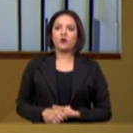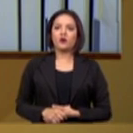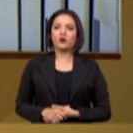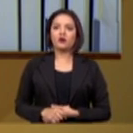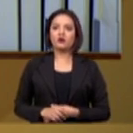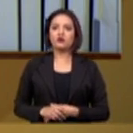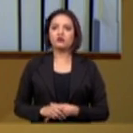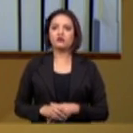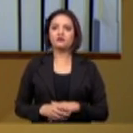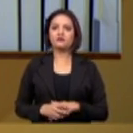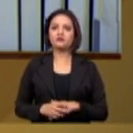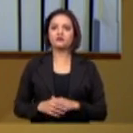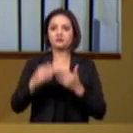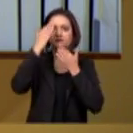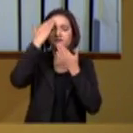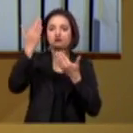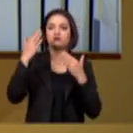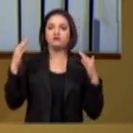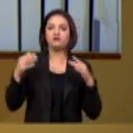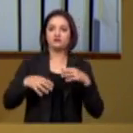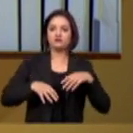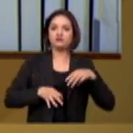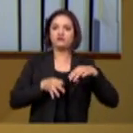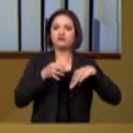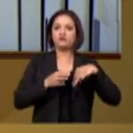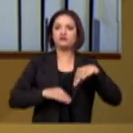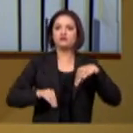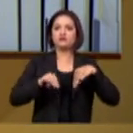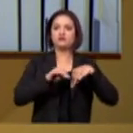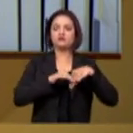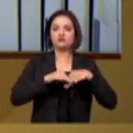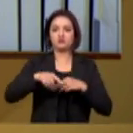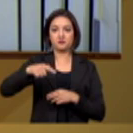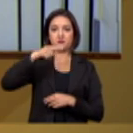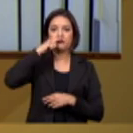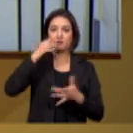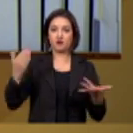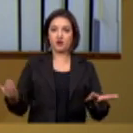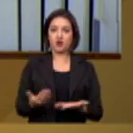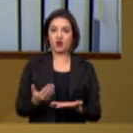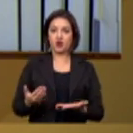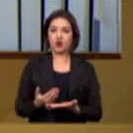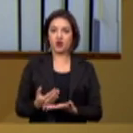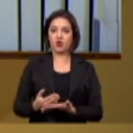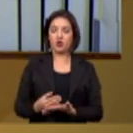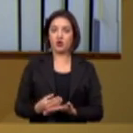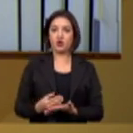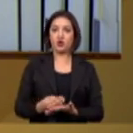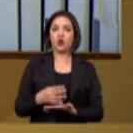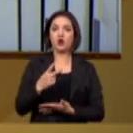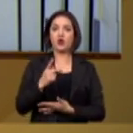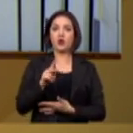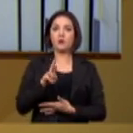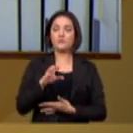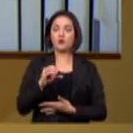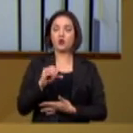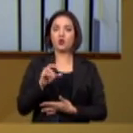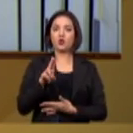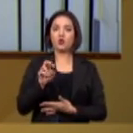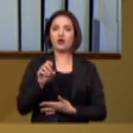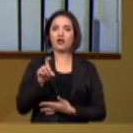faquinha e passa a palavra então agora o procurador do estado de são paulo doutor leonardo coppiere leite se